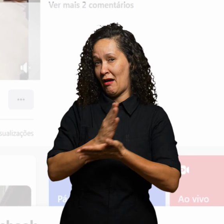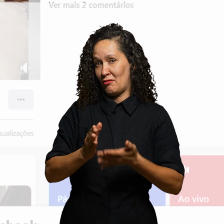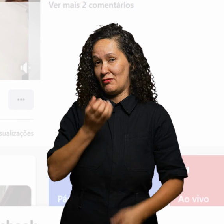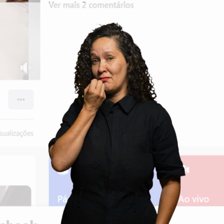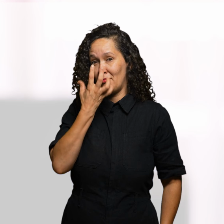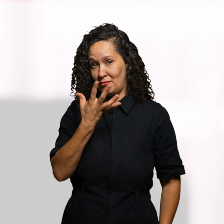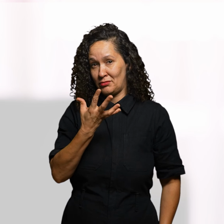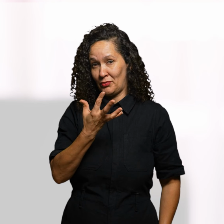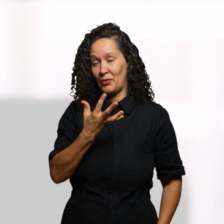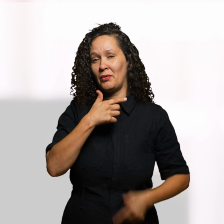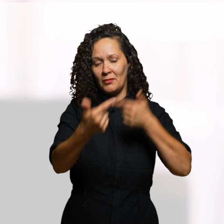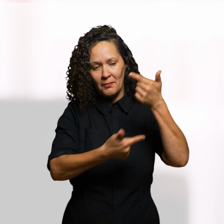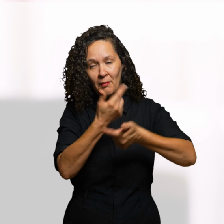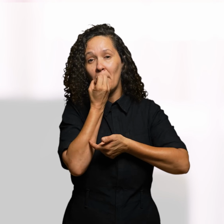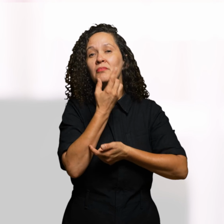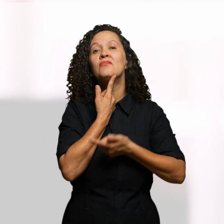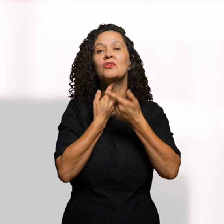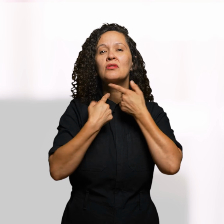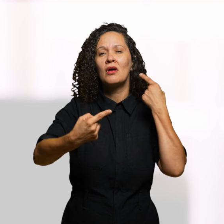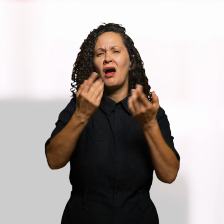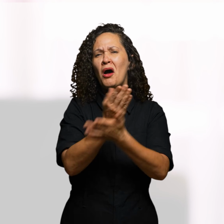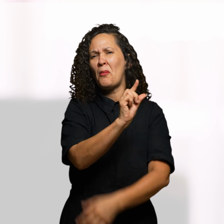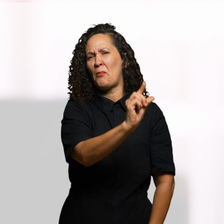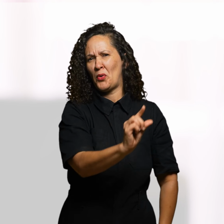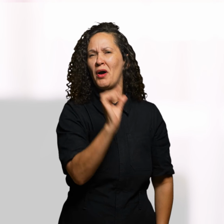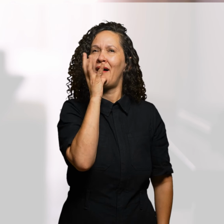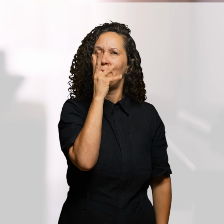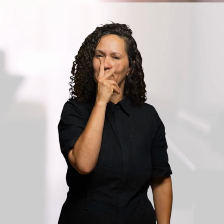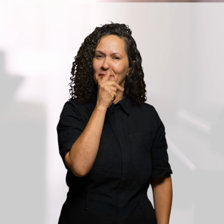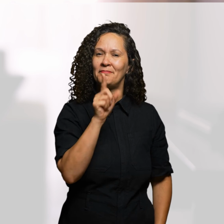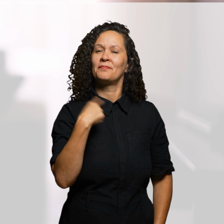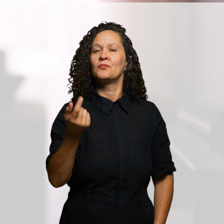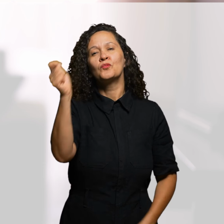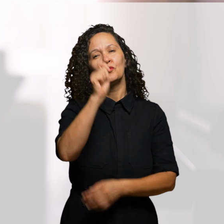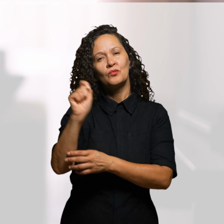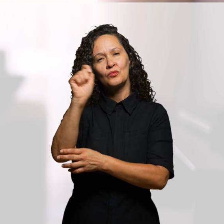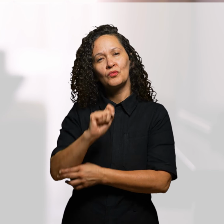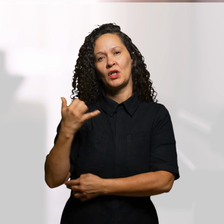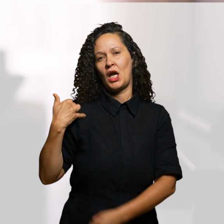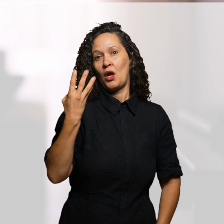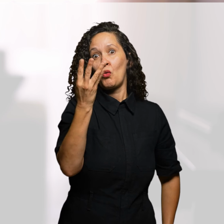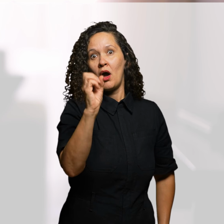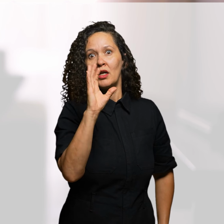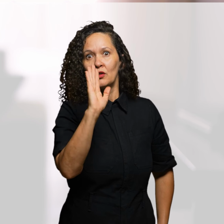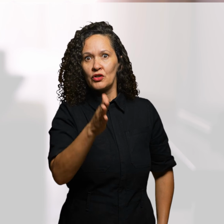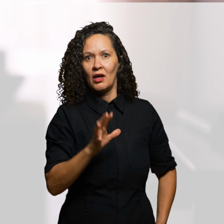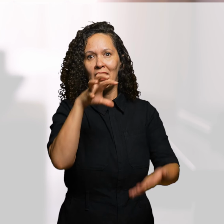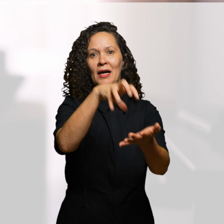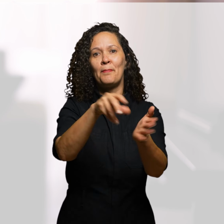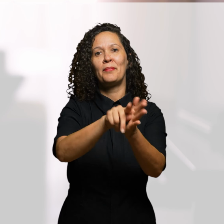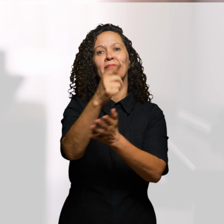boas ações, boa vontade, mas tudo muito demorado, né? A nossa associação tem 40 anos, até hoje não tem uma sede